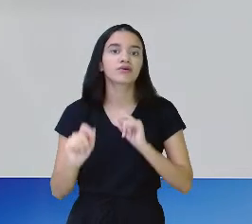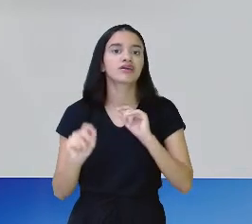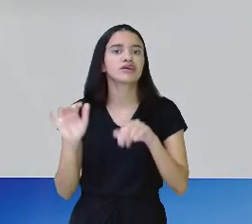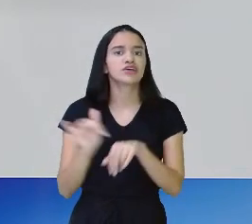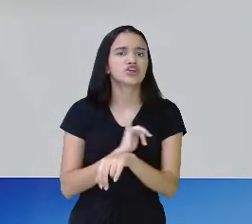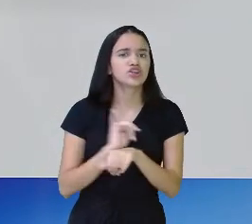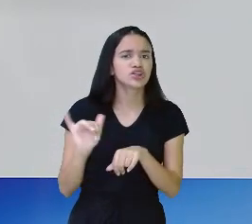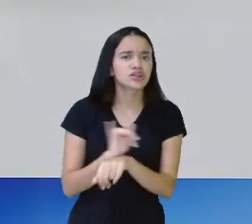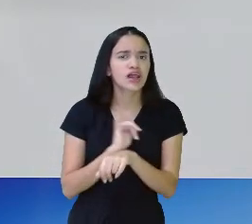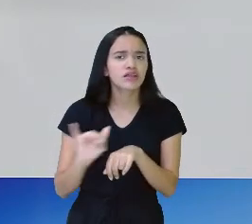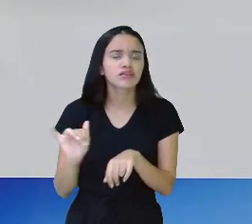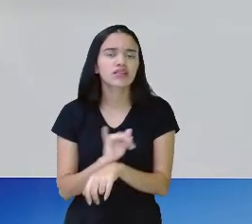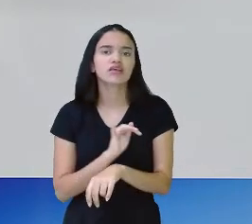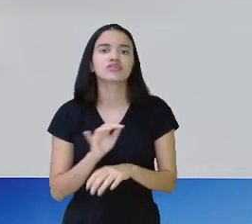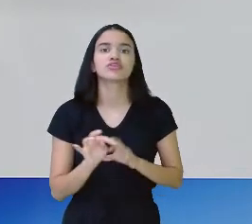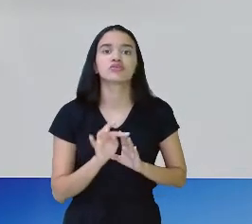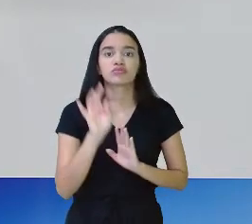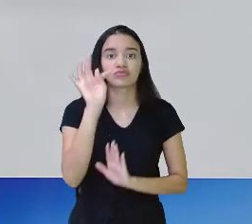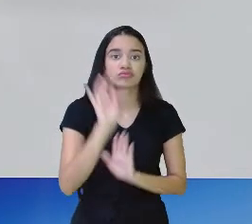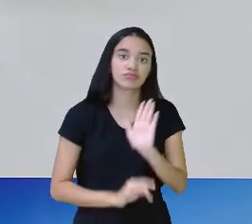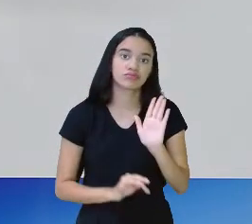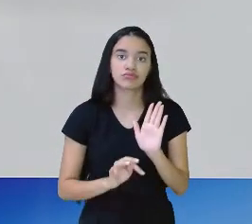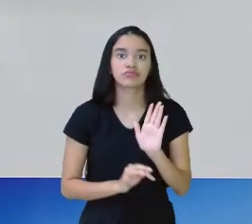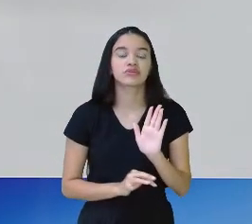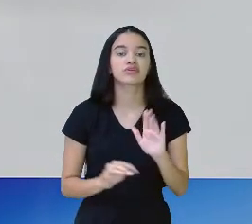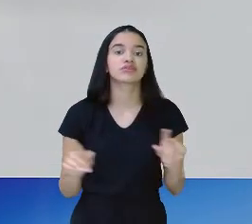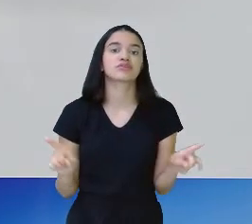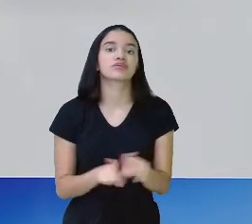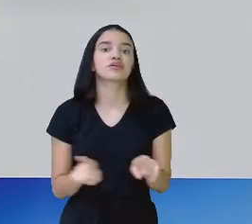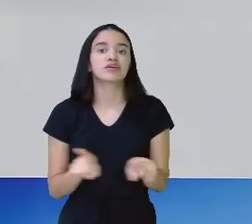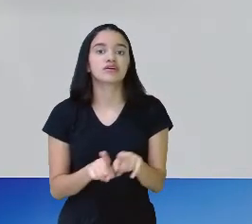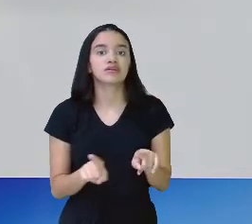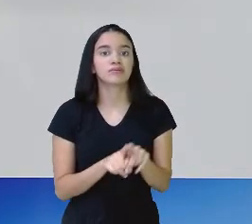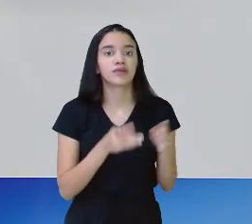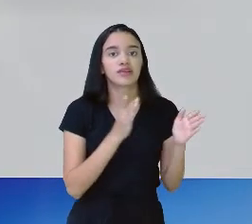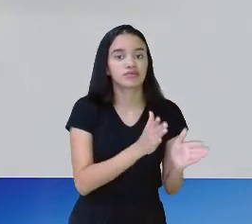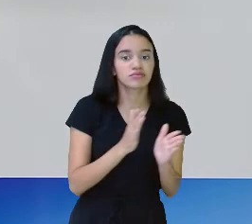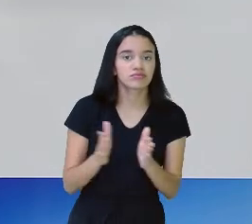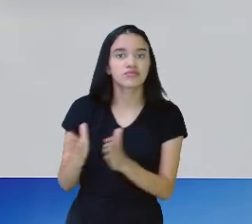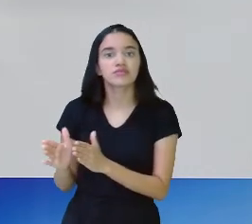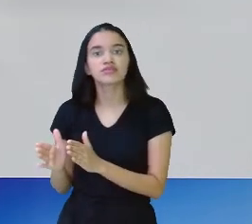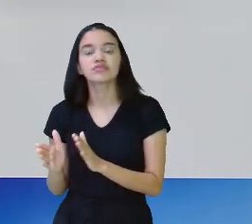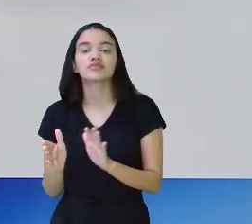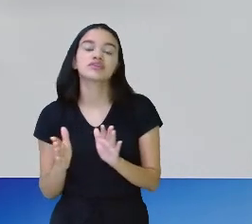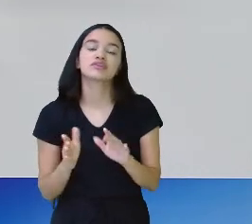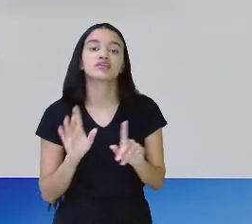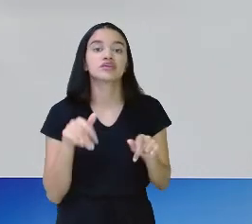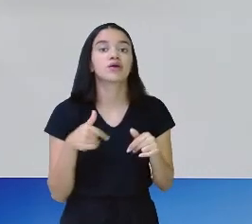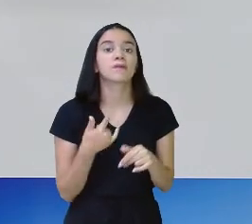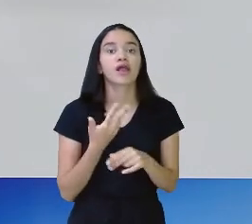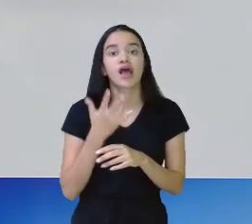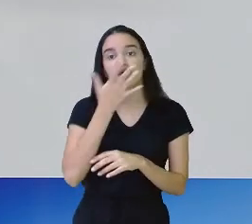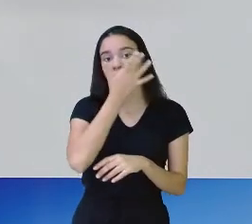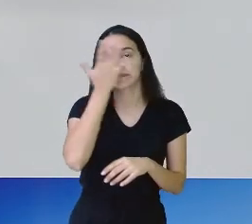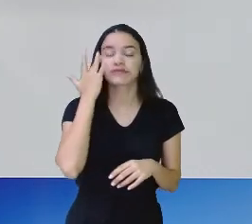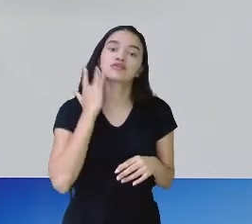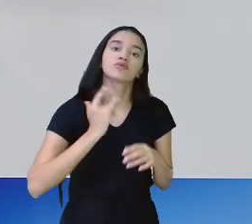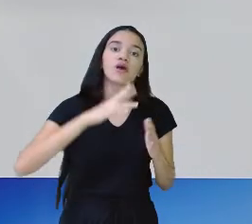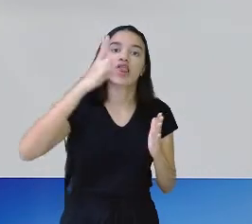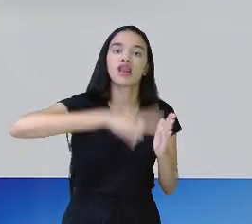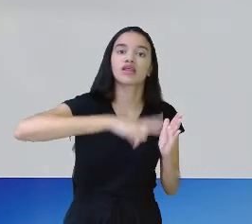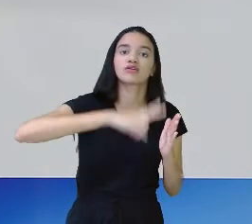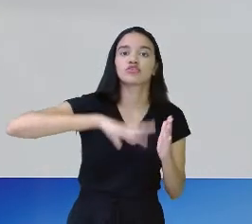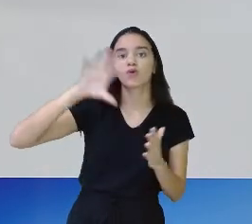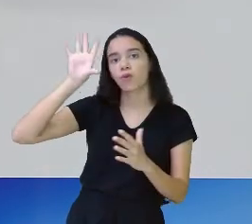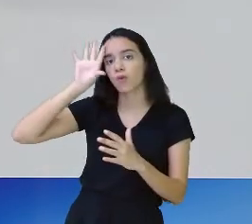de segmentação do texto de divulgação científica e vai dividindo em unidades menores para que o leitor compreenda o